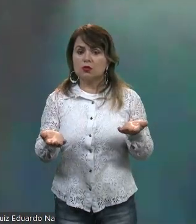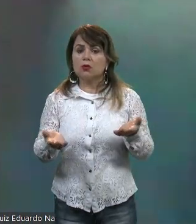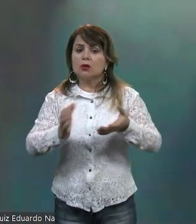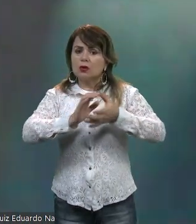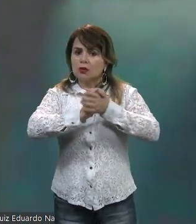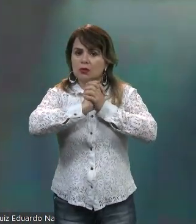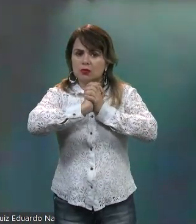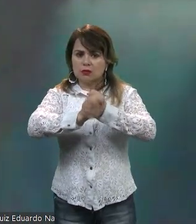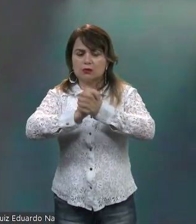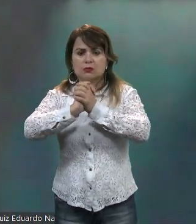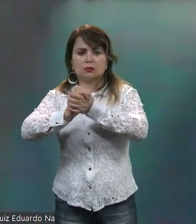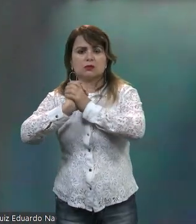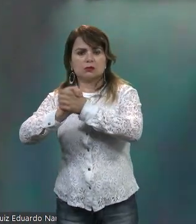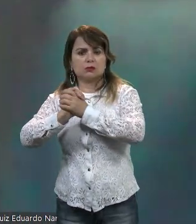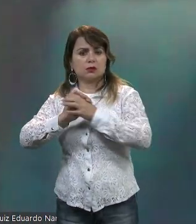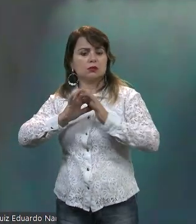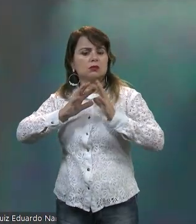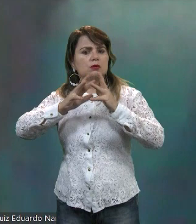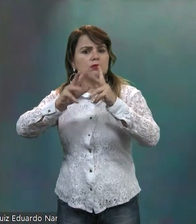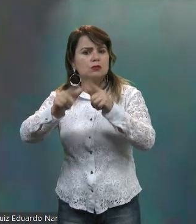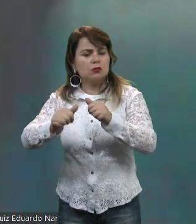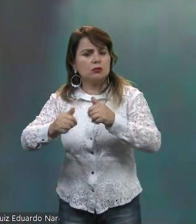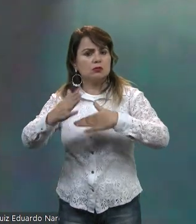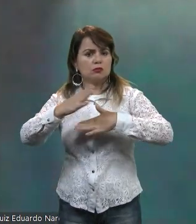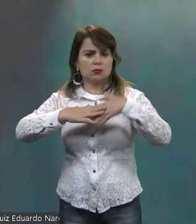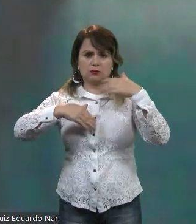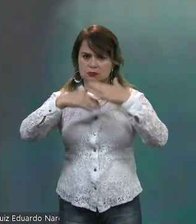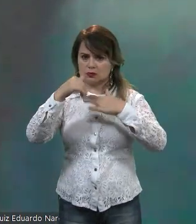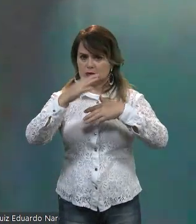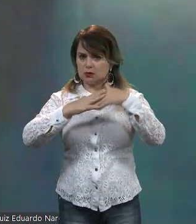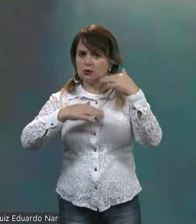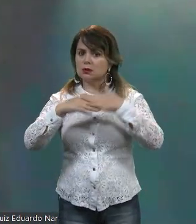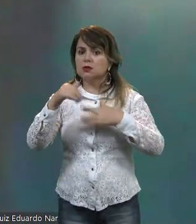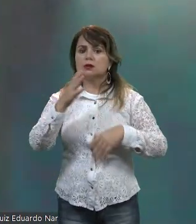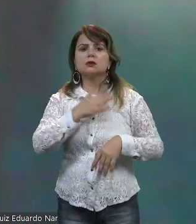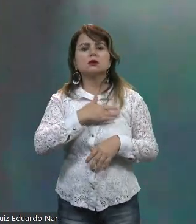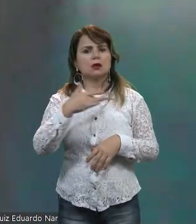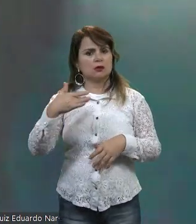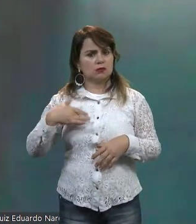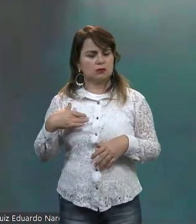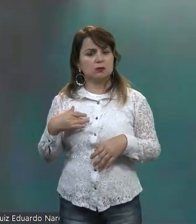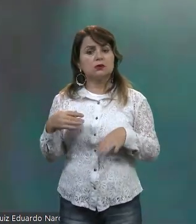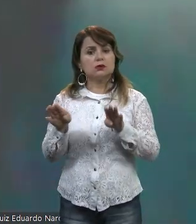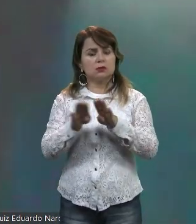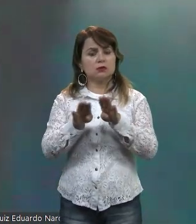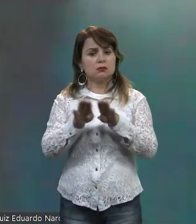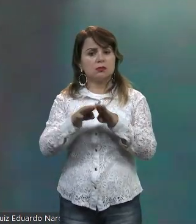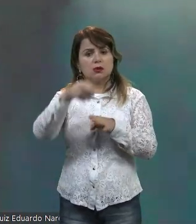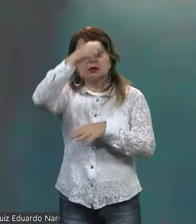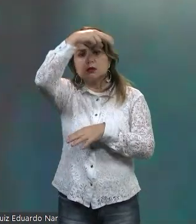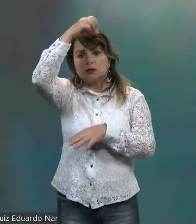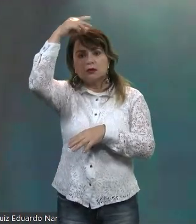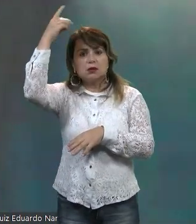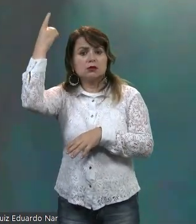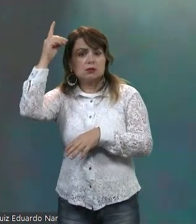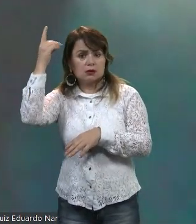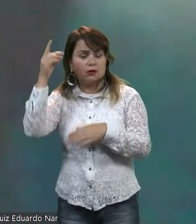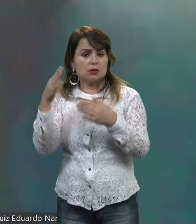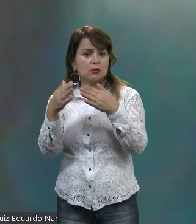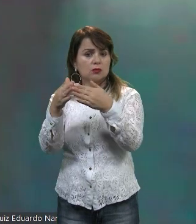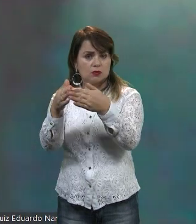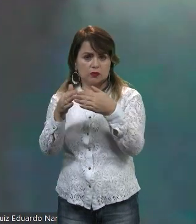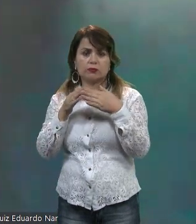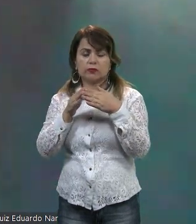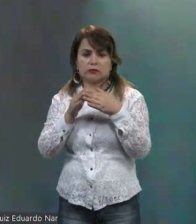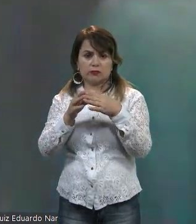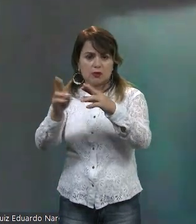cumprimento a todos os servidores de saúde de nossa cidade e peço encarecidamente ao senhor prefeito mais respeito